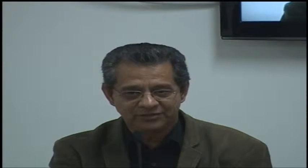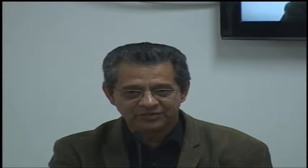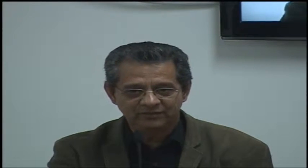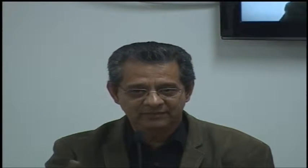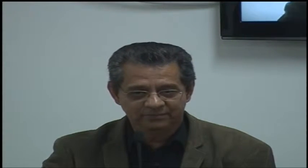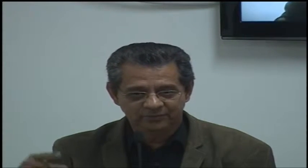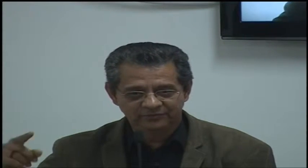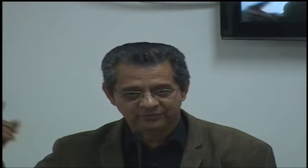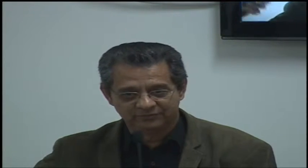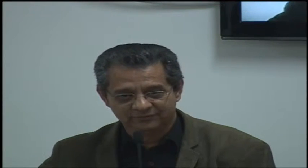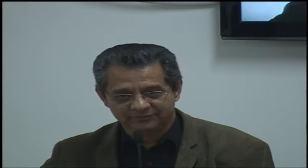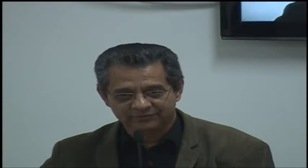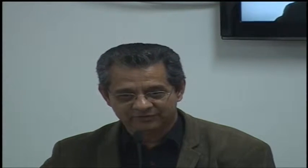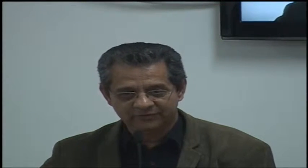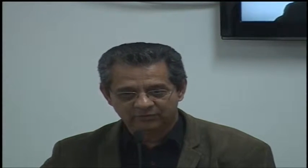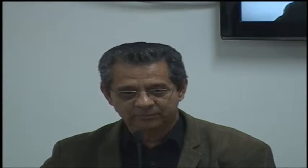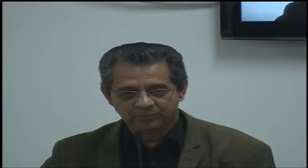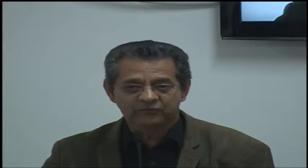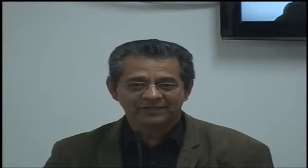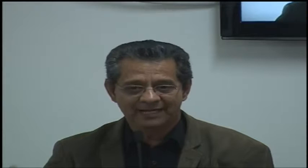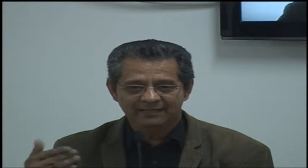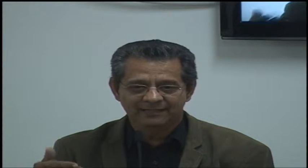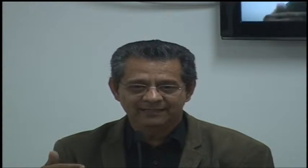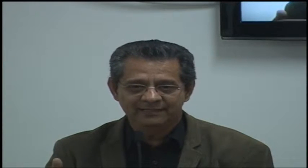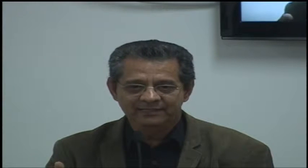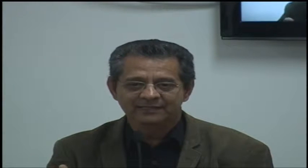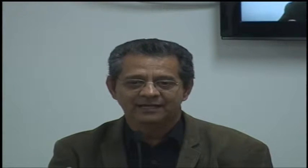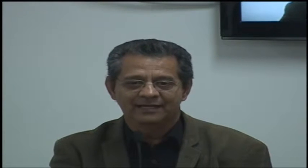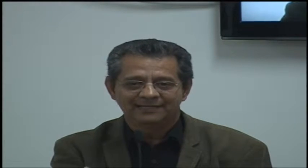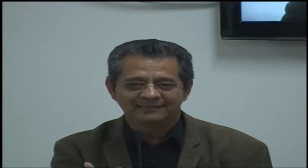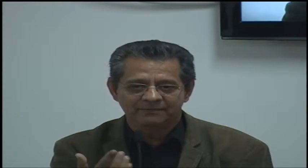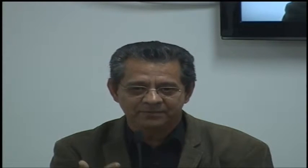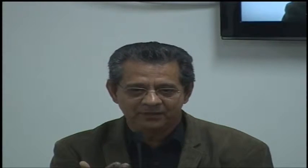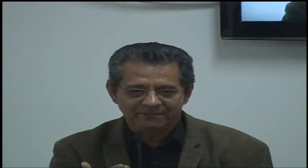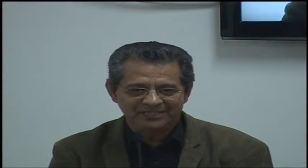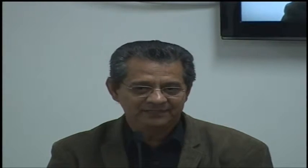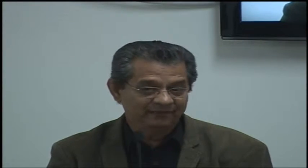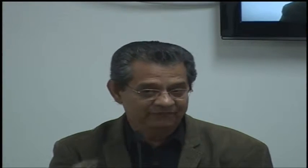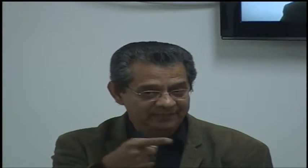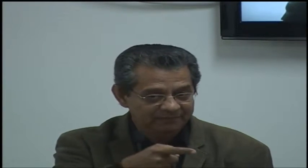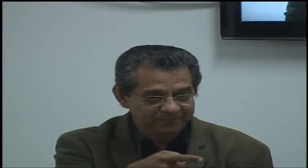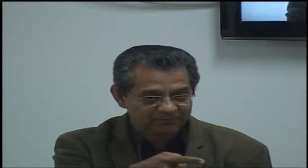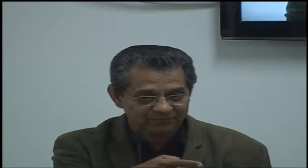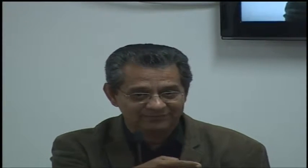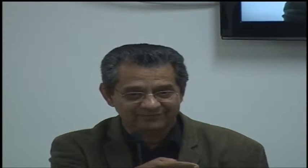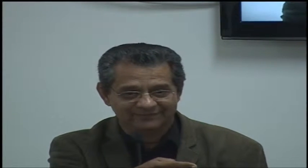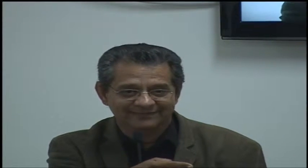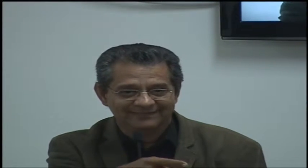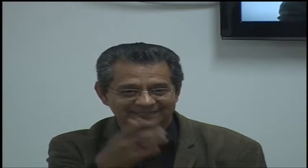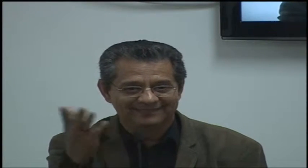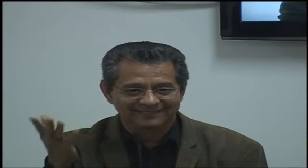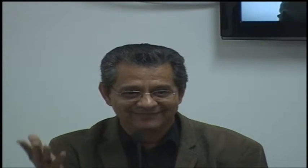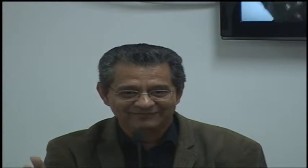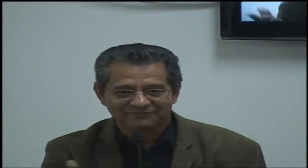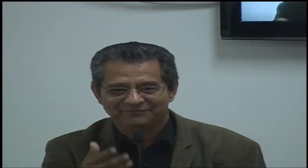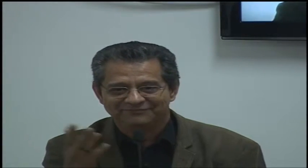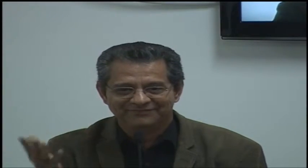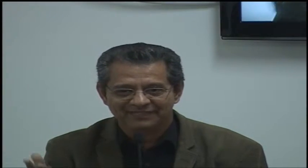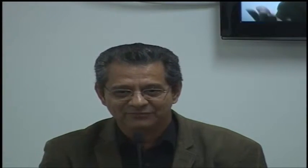que mediu e depois o servidor público foi lá e recebeu a medida feita pelo... Quer